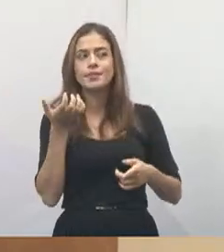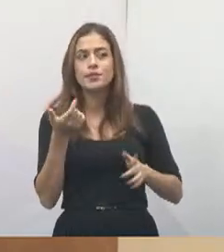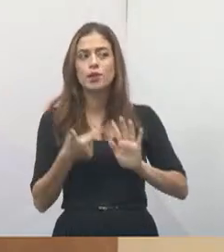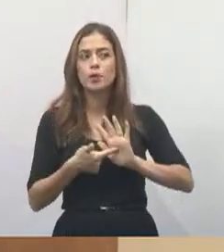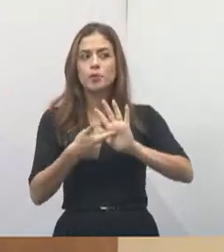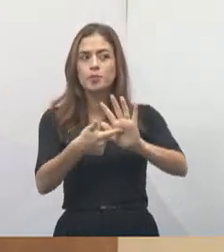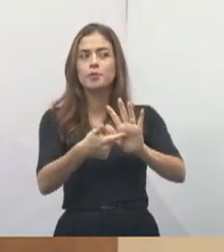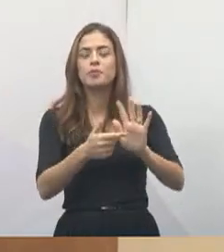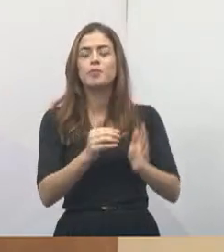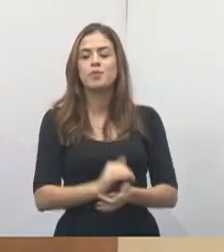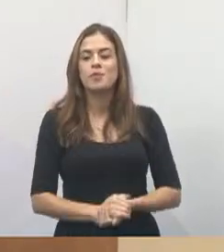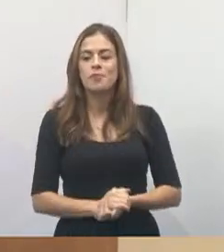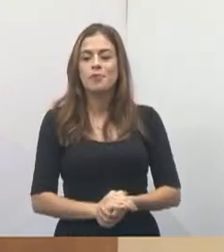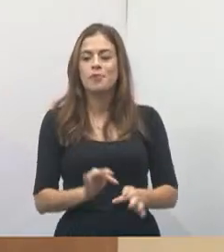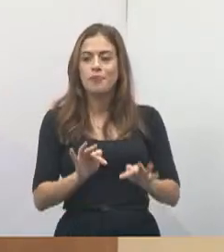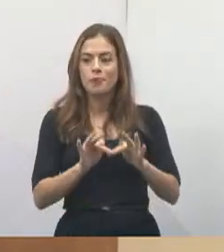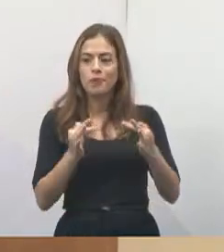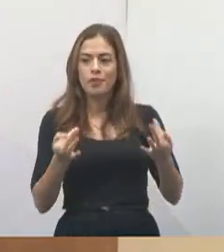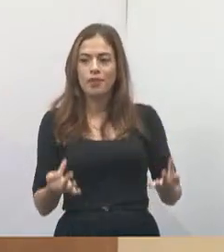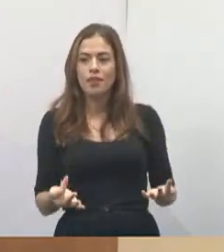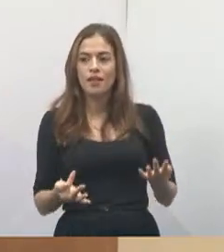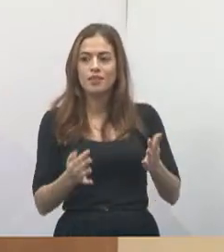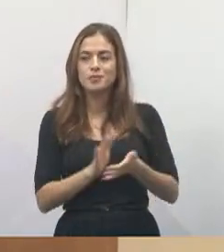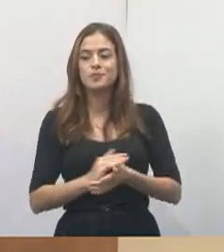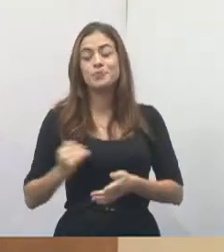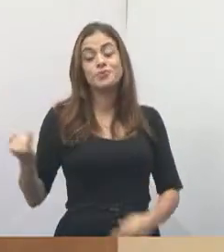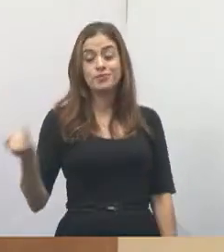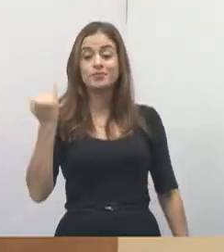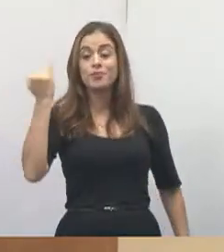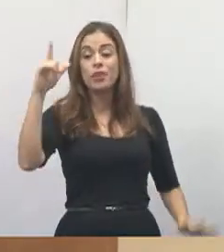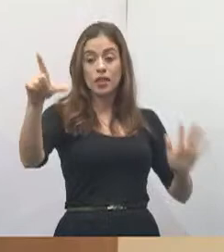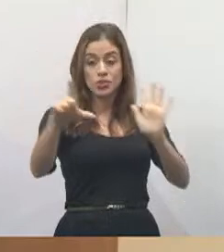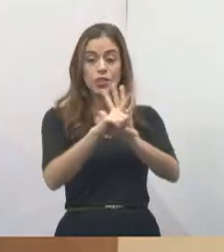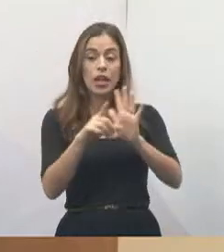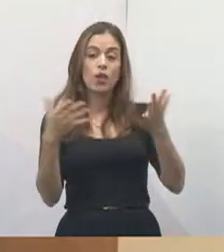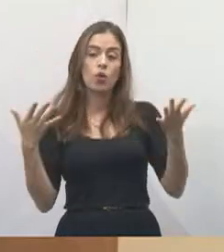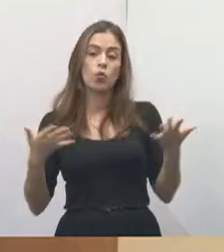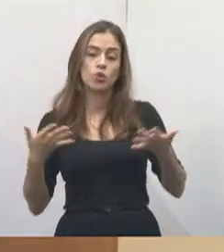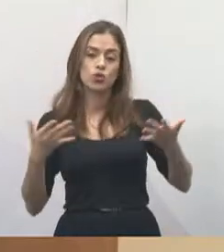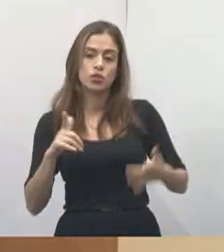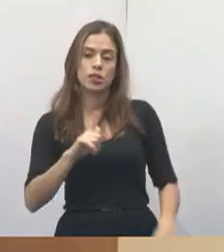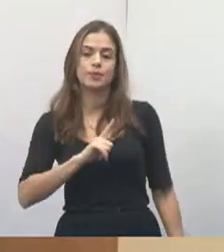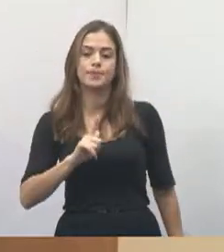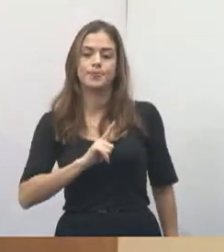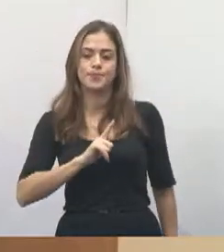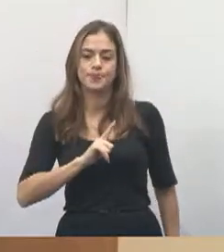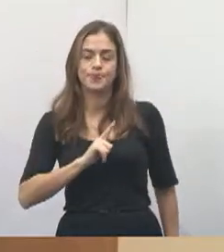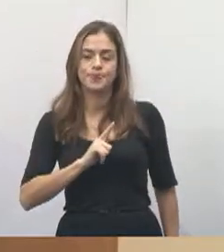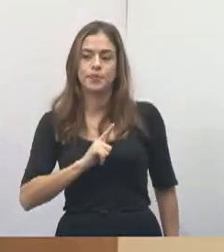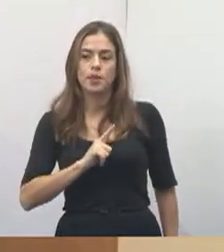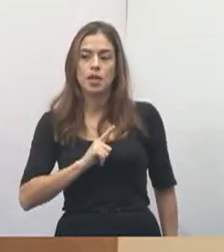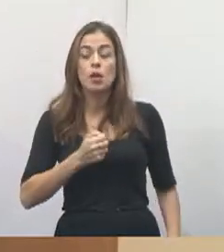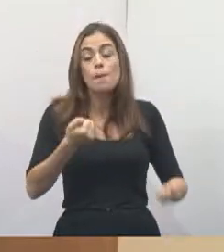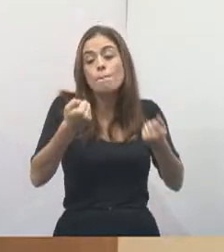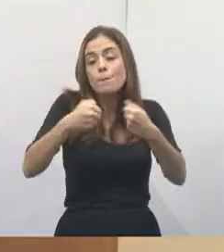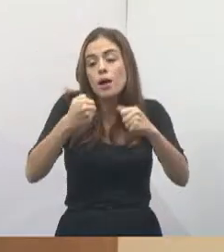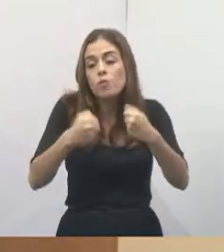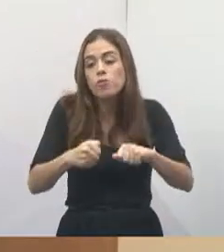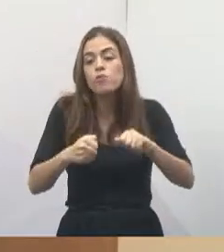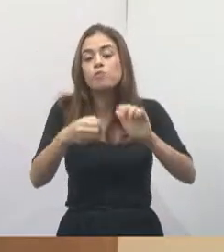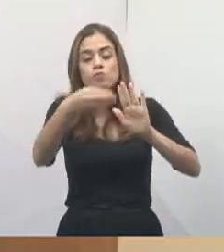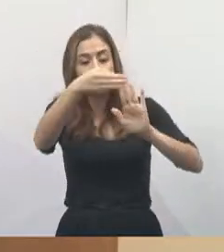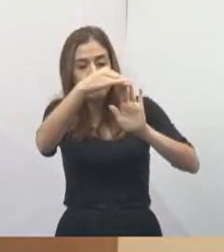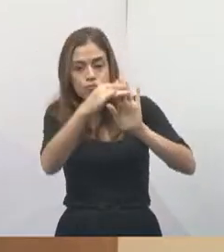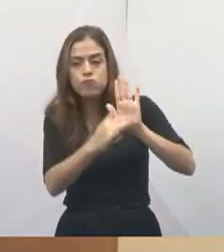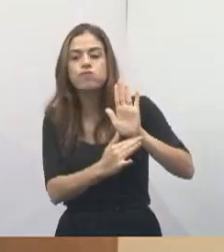fazer um resumo das principais leis que nós temos hoje. Tá certo? E essas leis, elas precisam ser